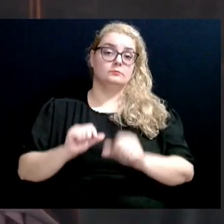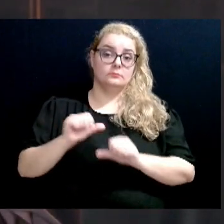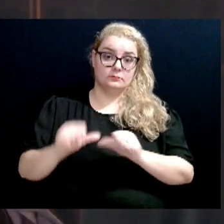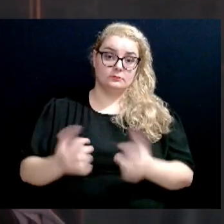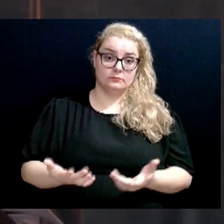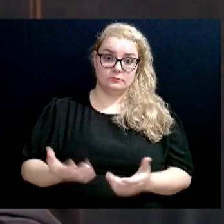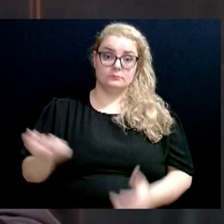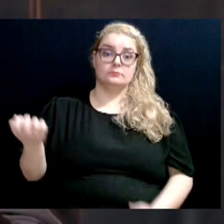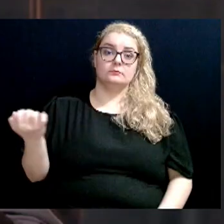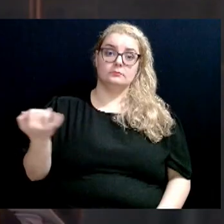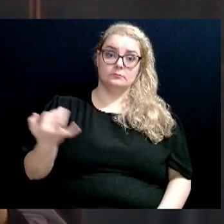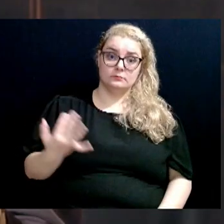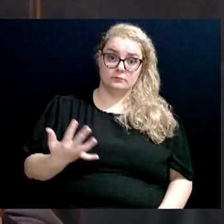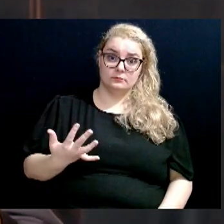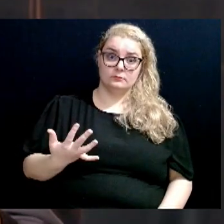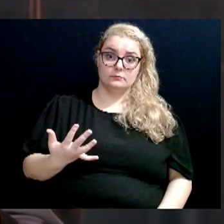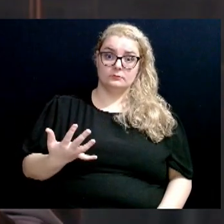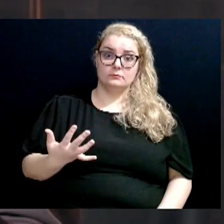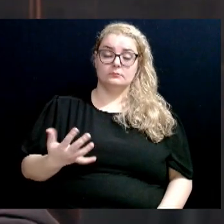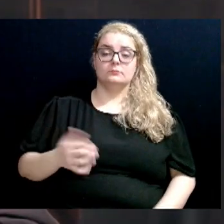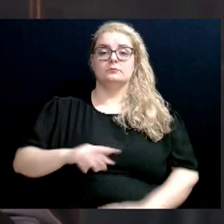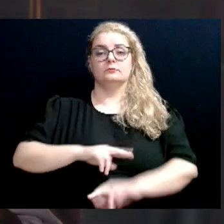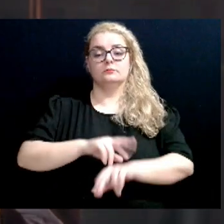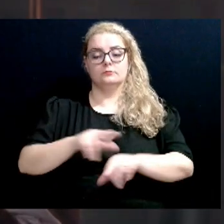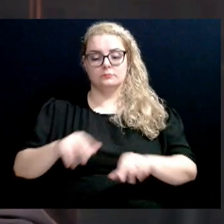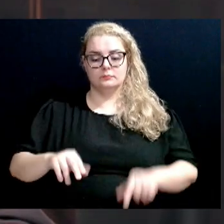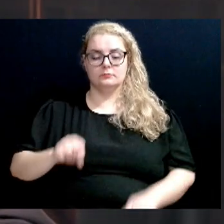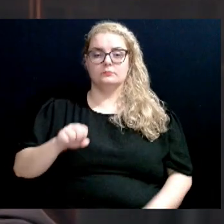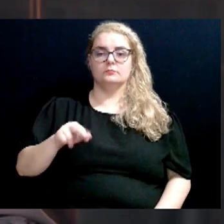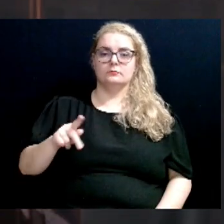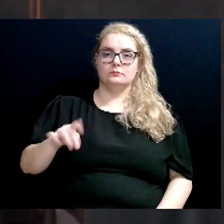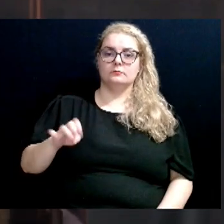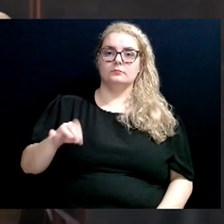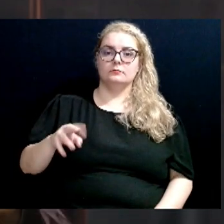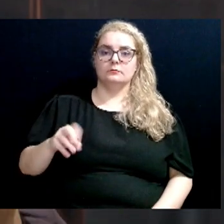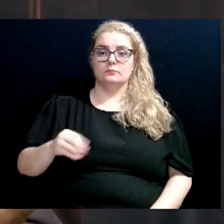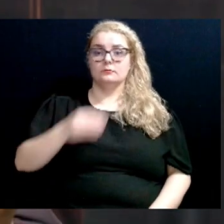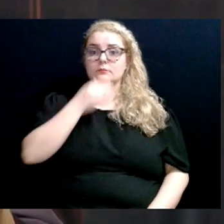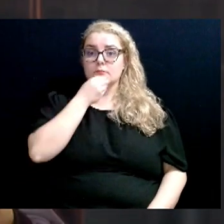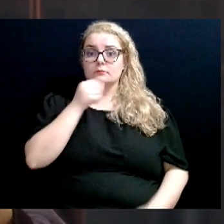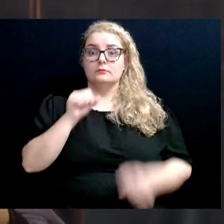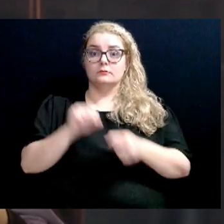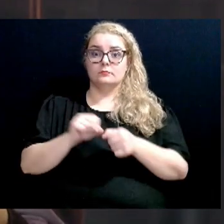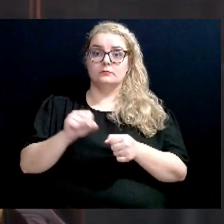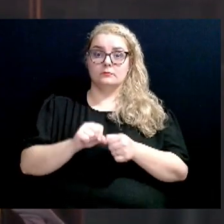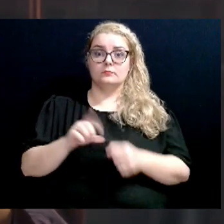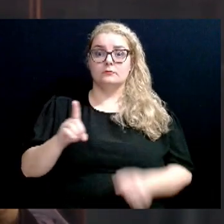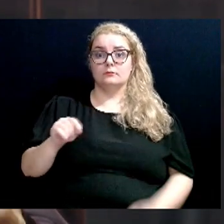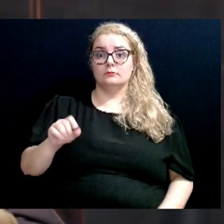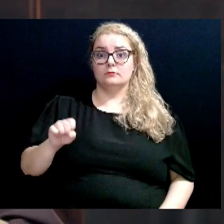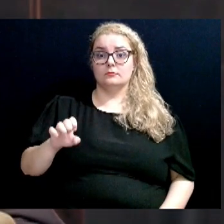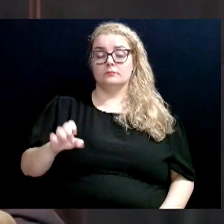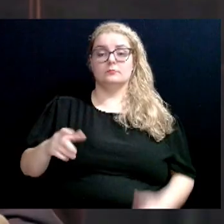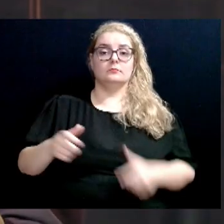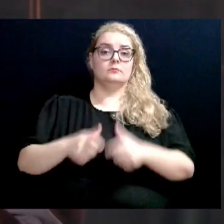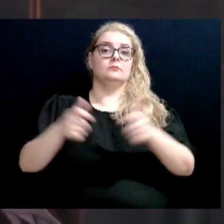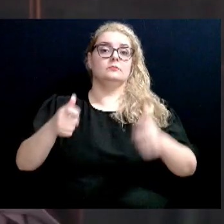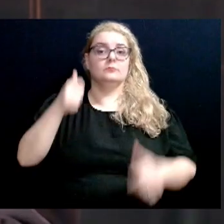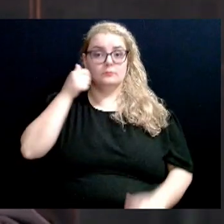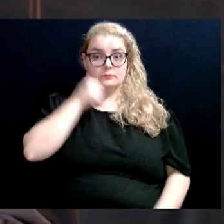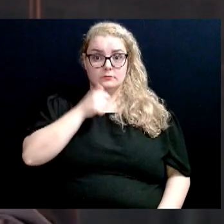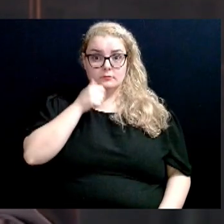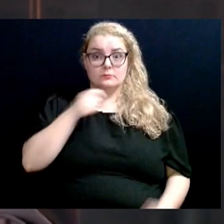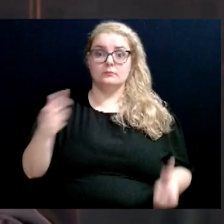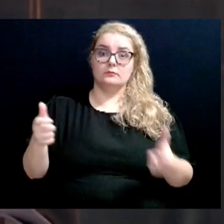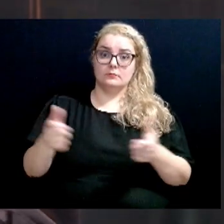quantidade. Muitos desses suplementos para os homens são feitos em doses maiores e para as mulheres menores.